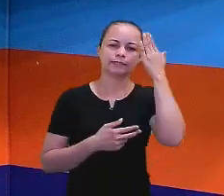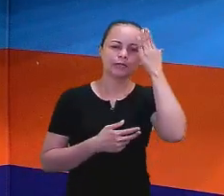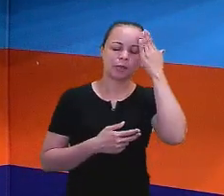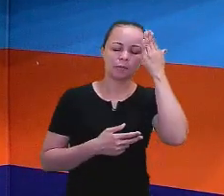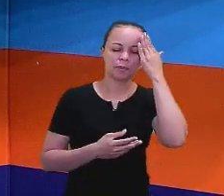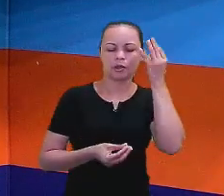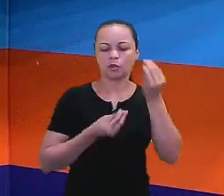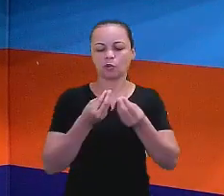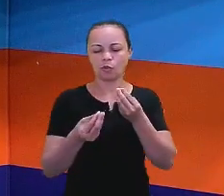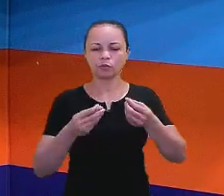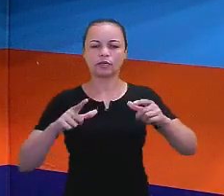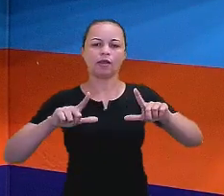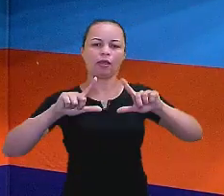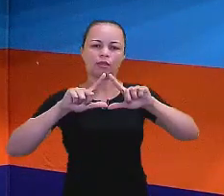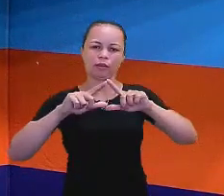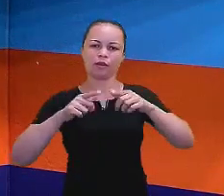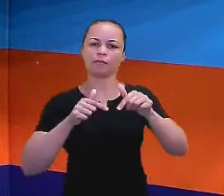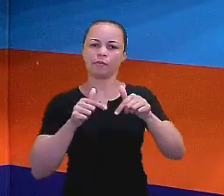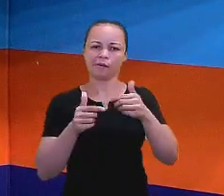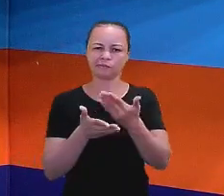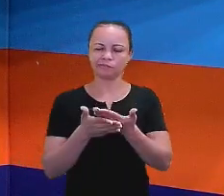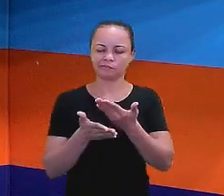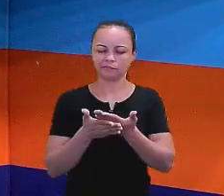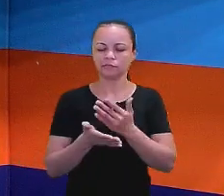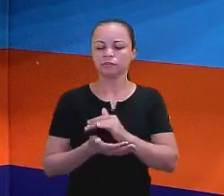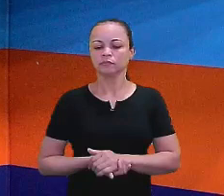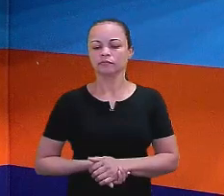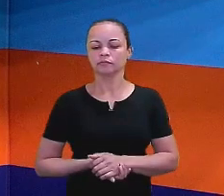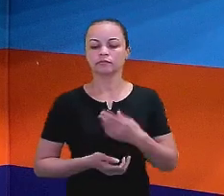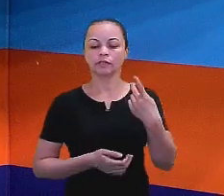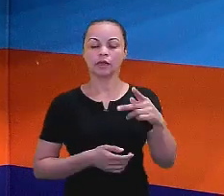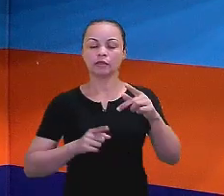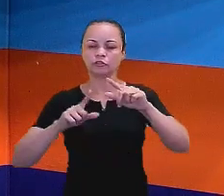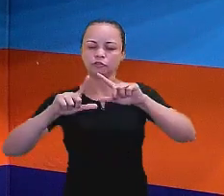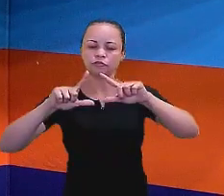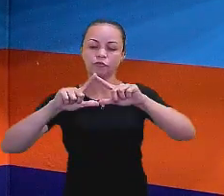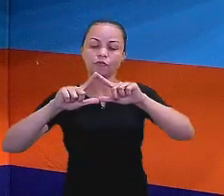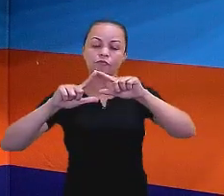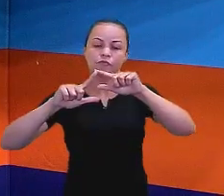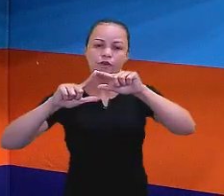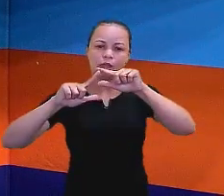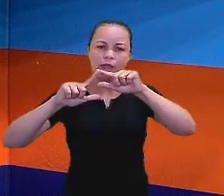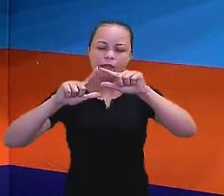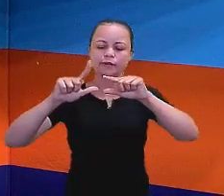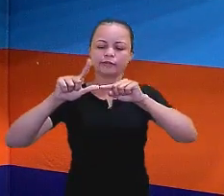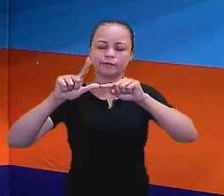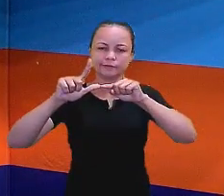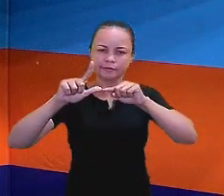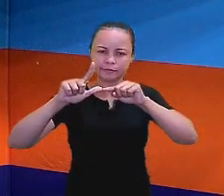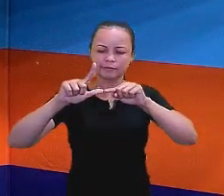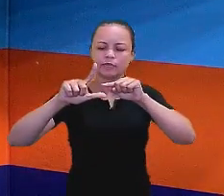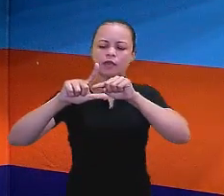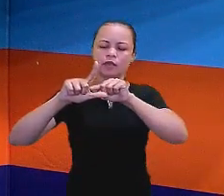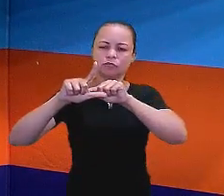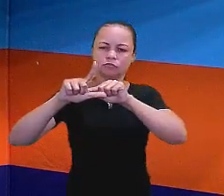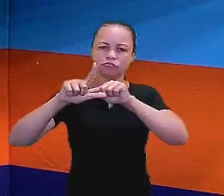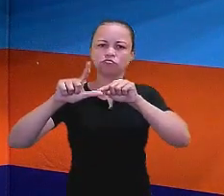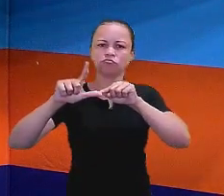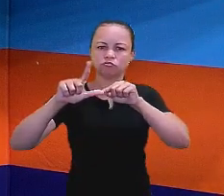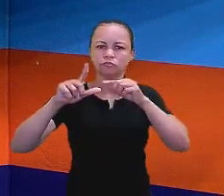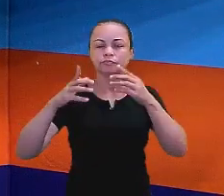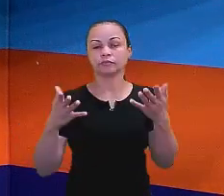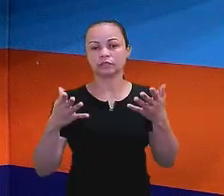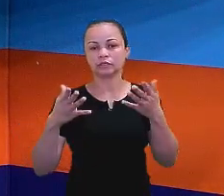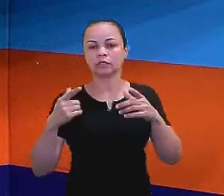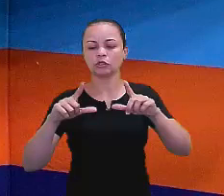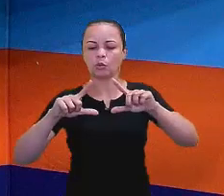trabalhando com um triângulo. Ele tem vértices, os vértices são os pontos de encontro entre os lados de um polígono, no caso,